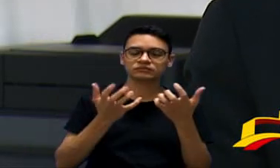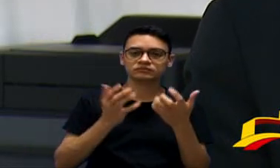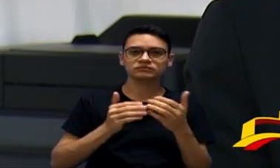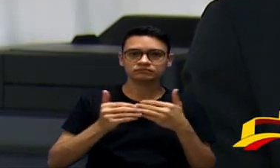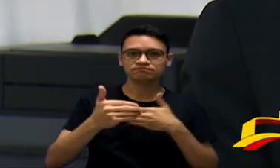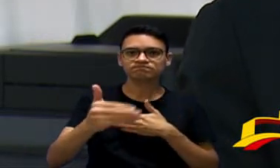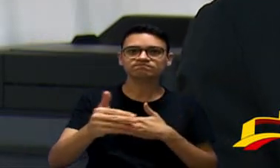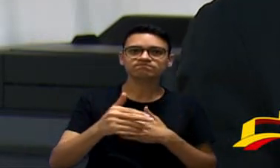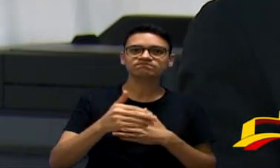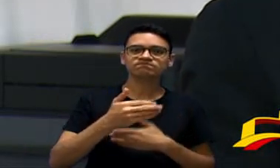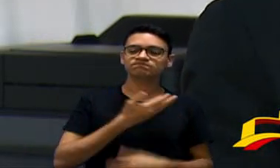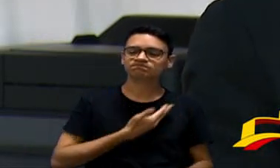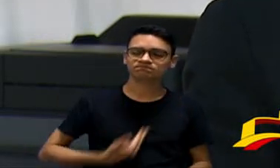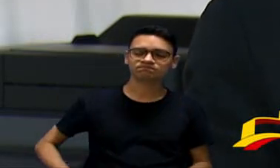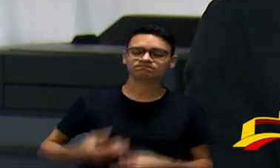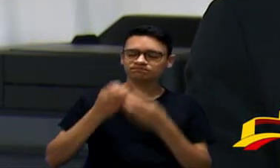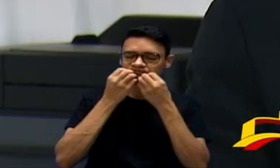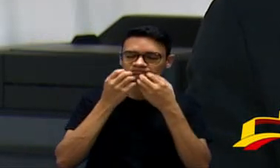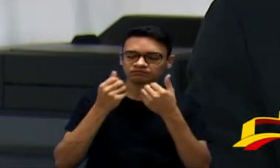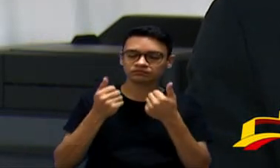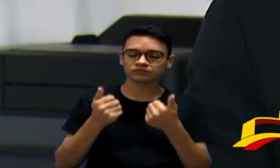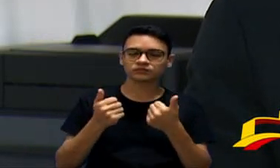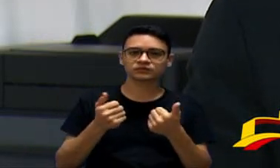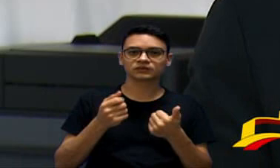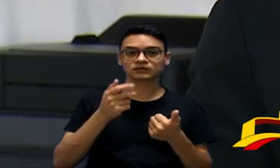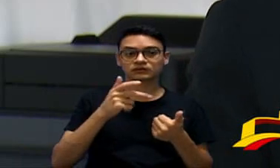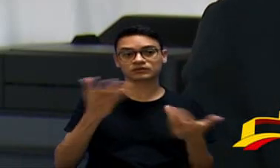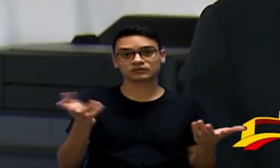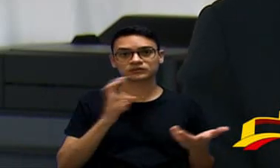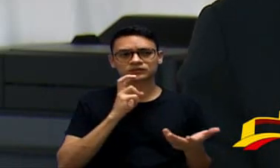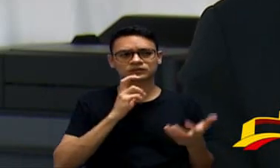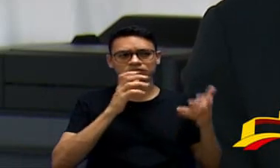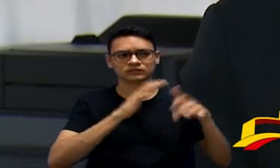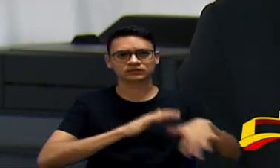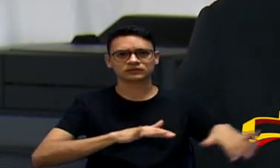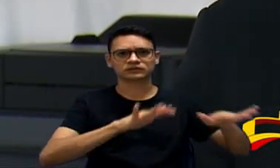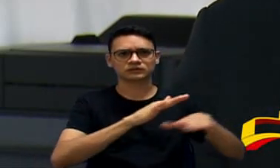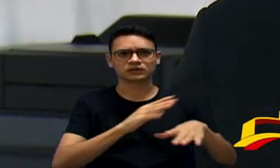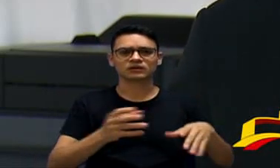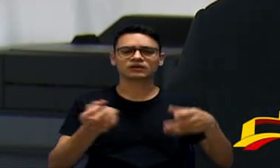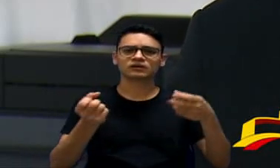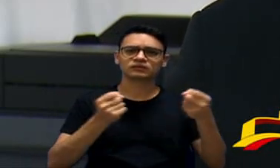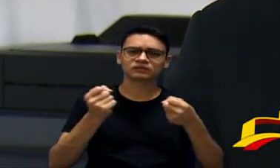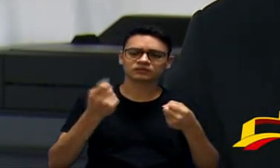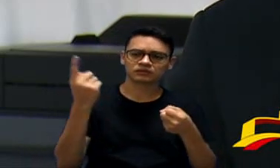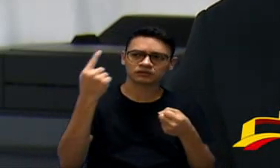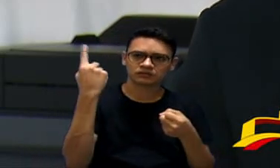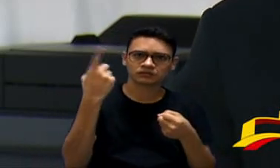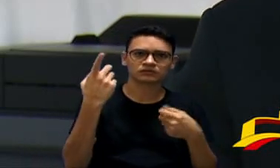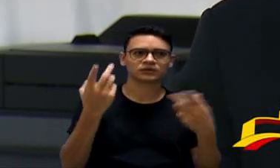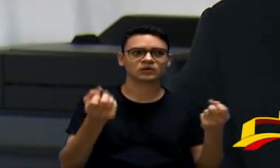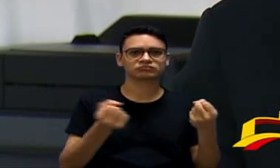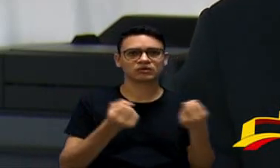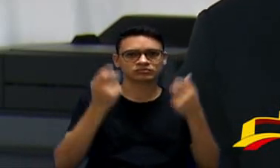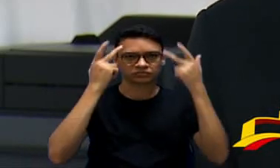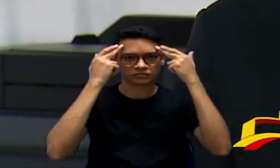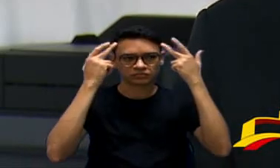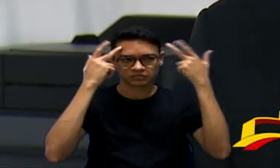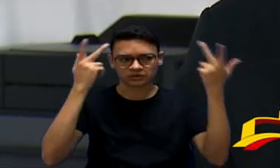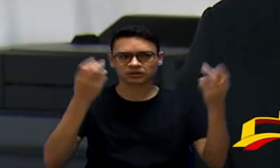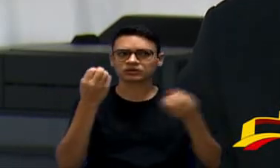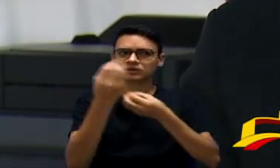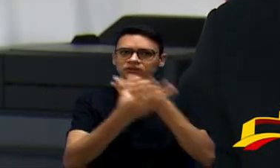mais humano, que olha aqui pela região de Sorocaba, que manda carro, manda ambulância para a cidade de Sorocaba. Essa semana